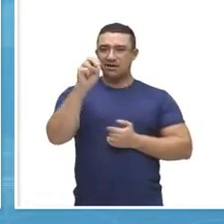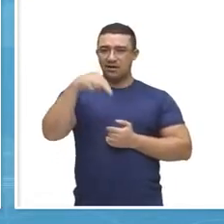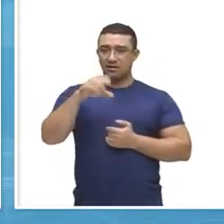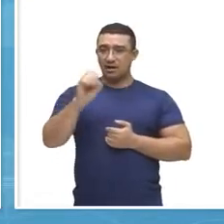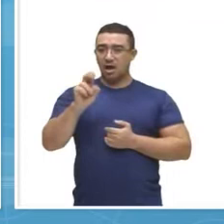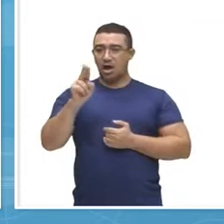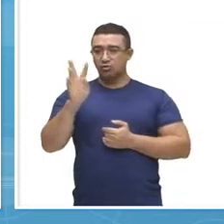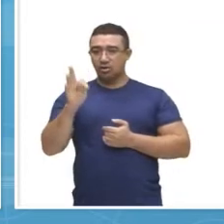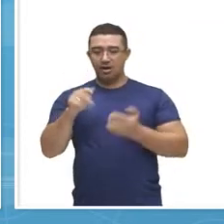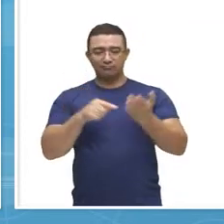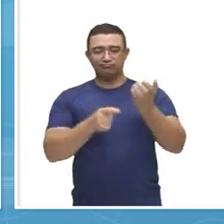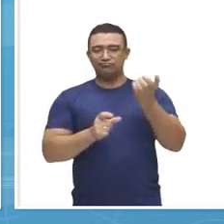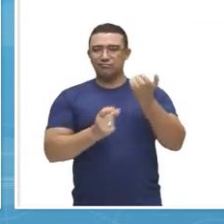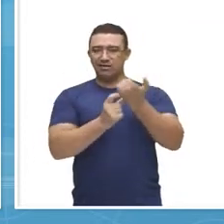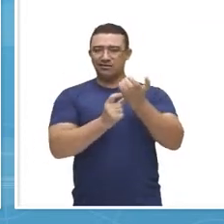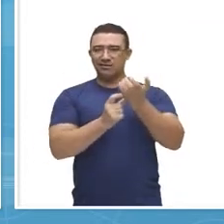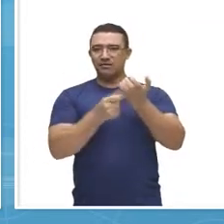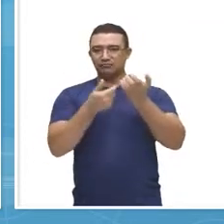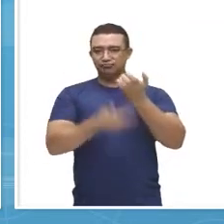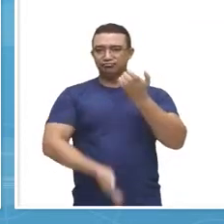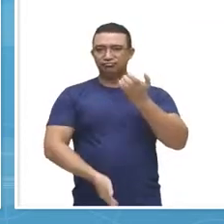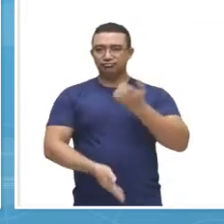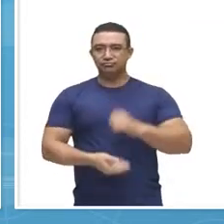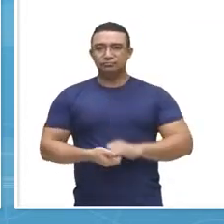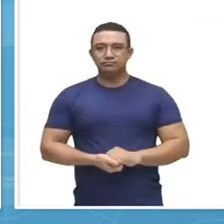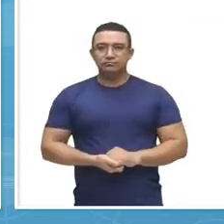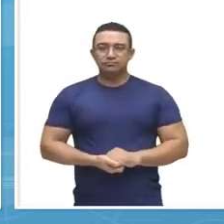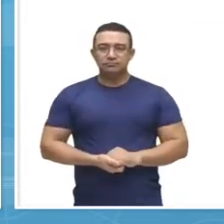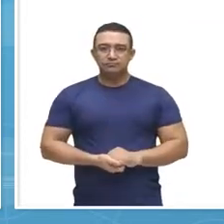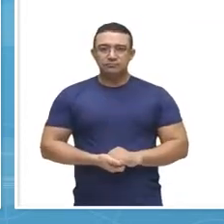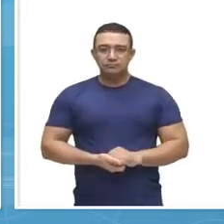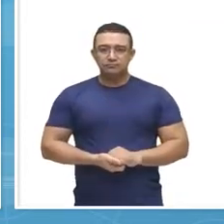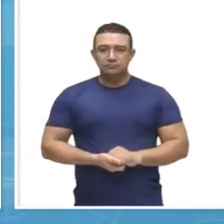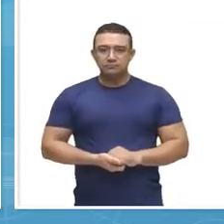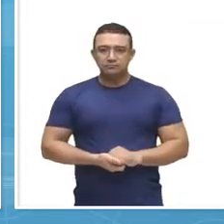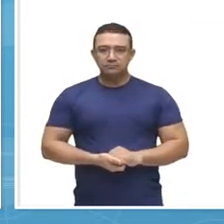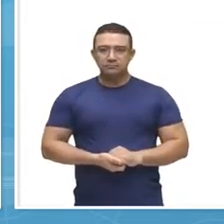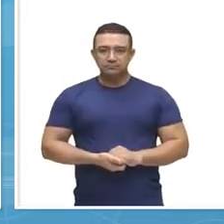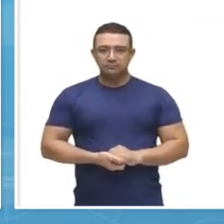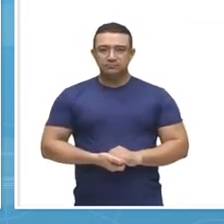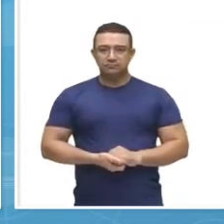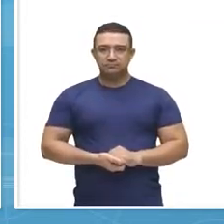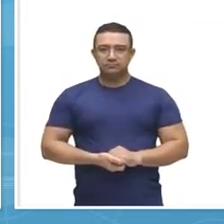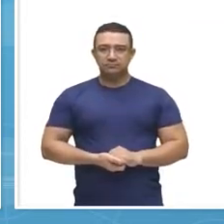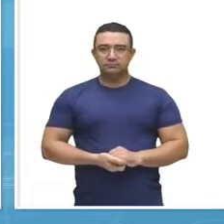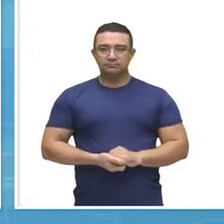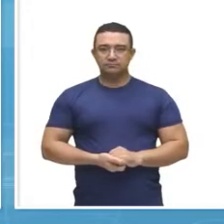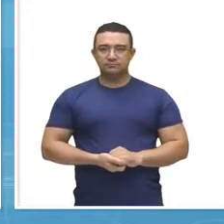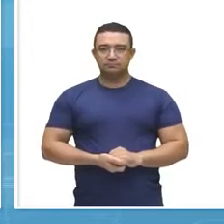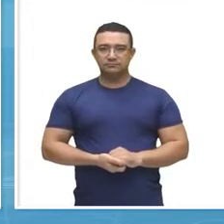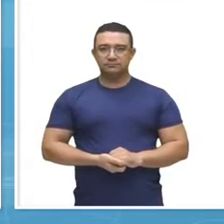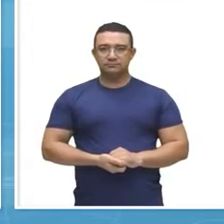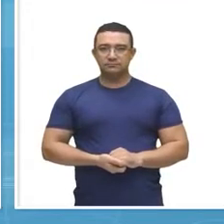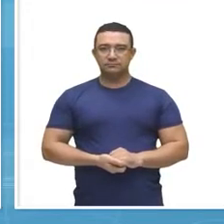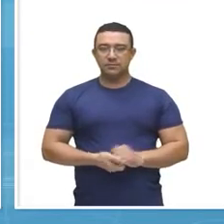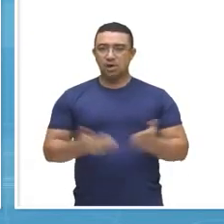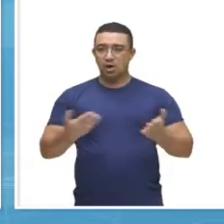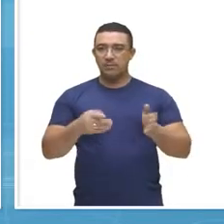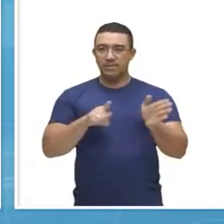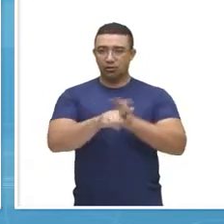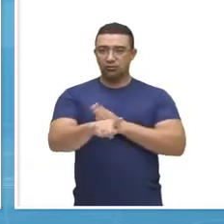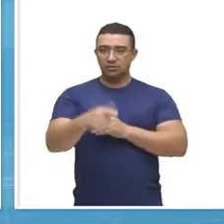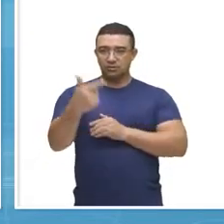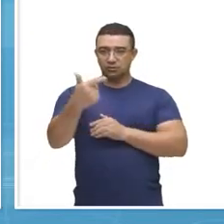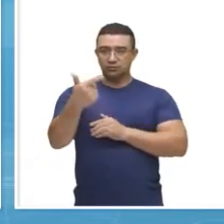bateria acabou. Dando continuidade aí então, gente, nós vamos ver na segunda perguntinha ali.